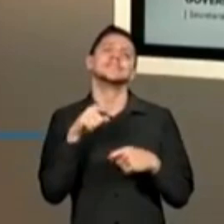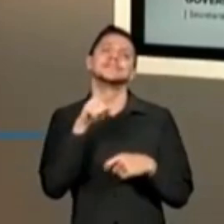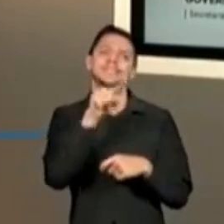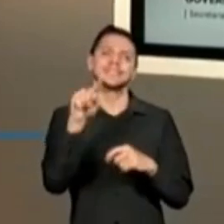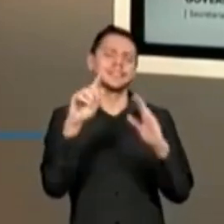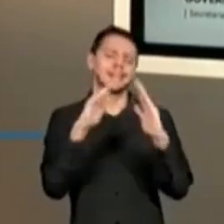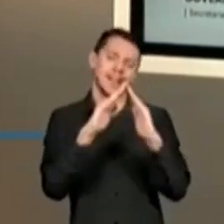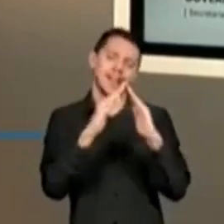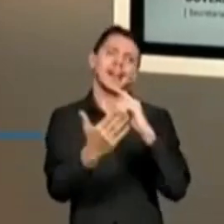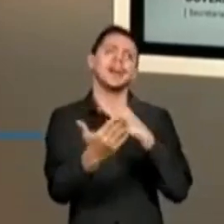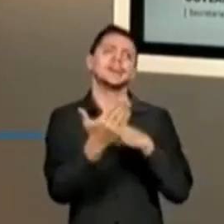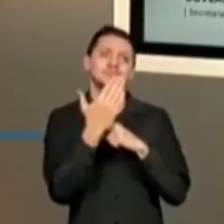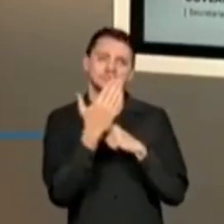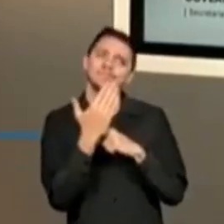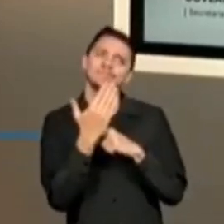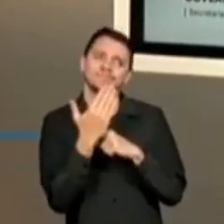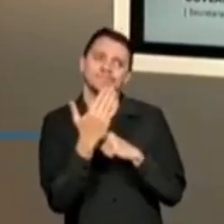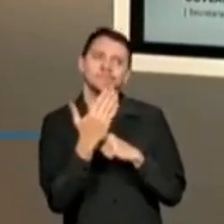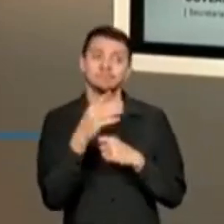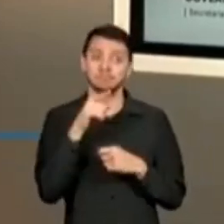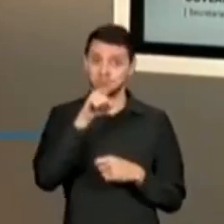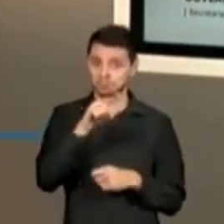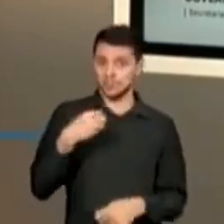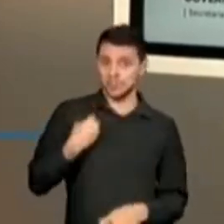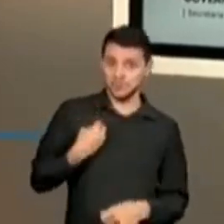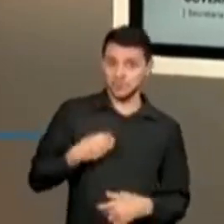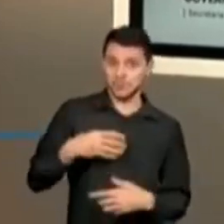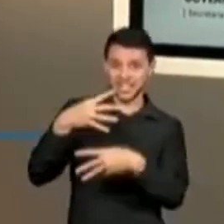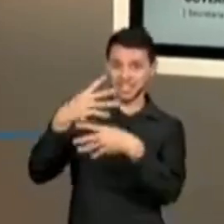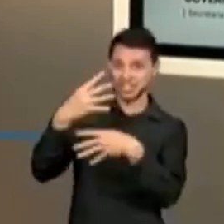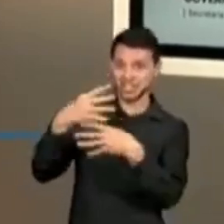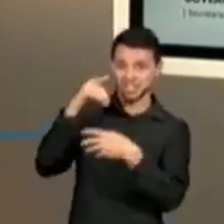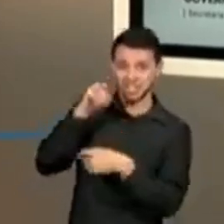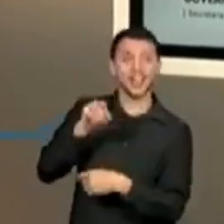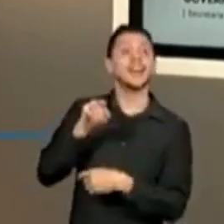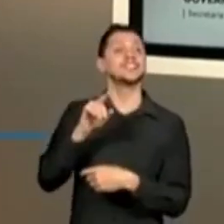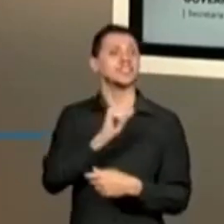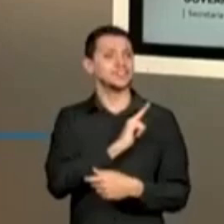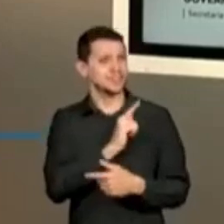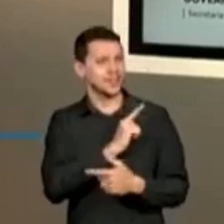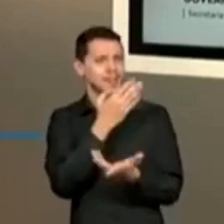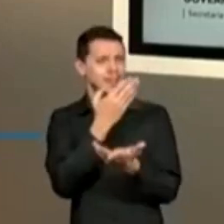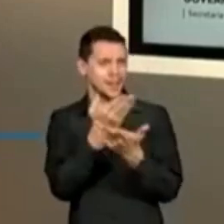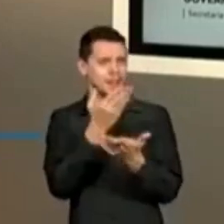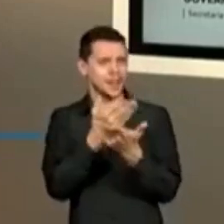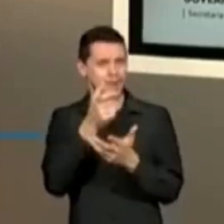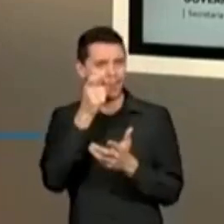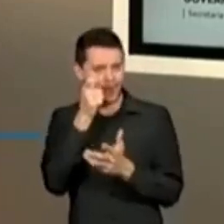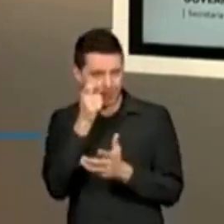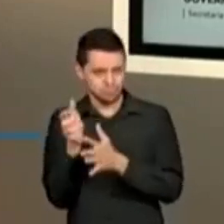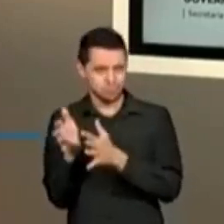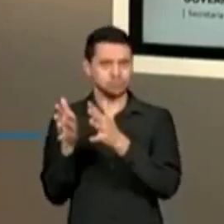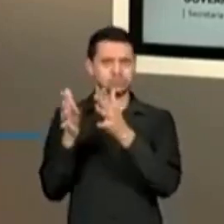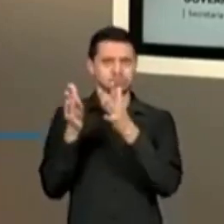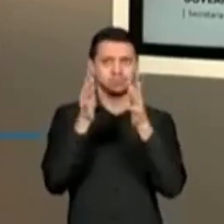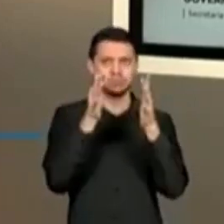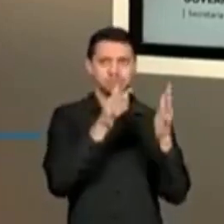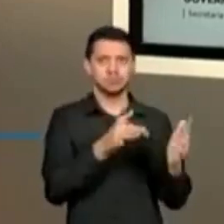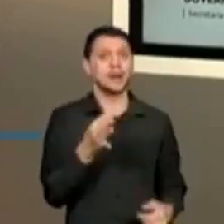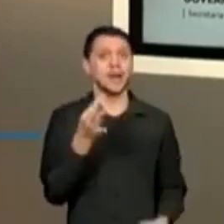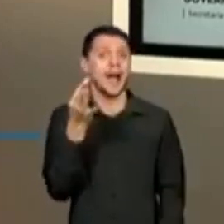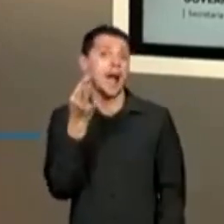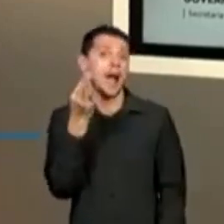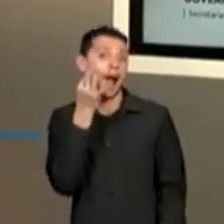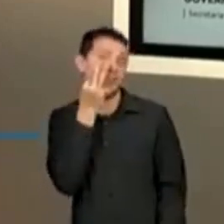casa. Então, quem está por aí no nosso chat ou assistindo a aula, né, já na escola mesmo, ao vivo,